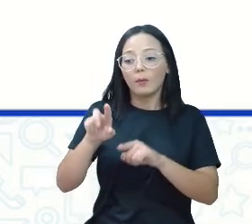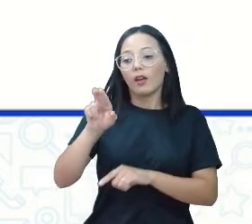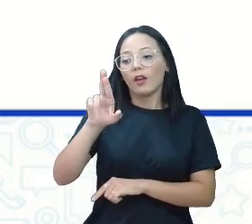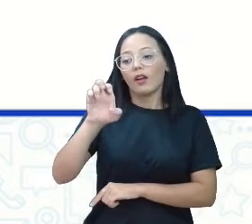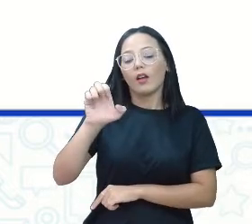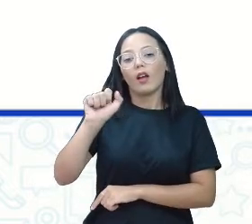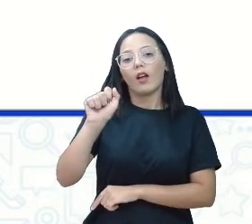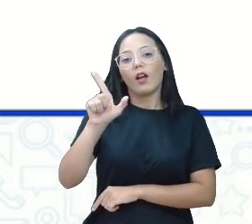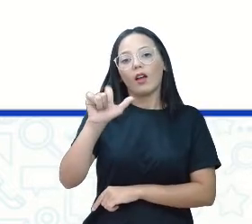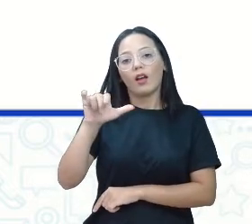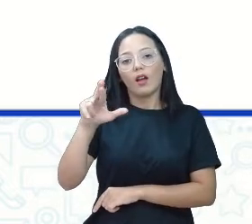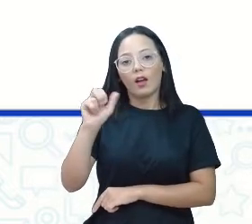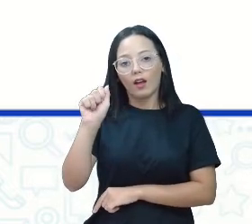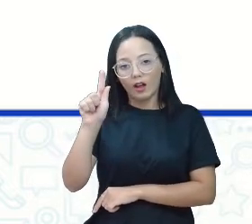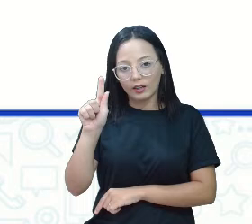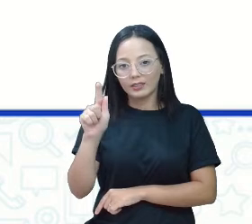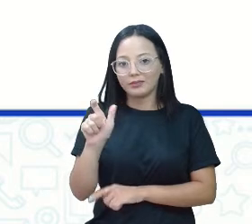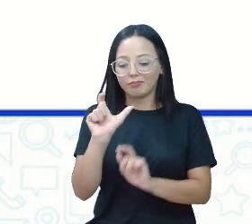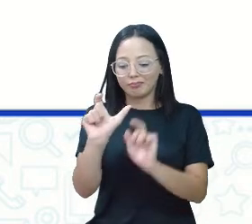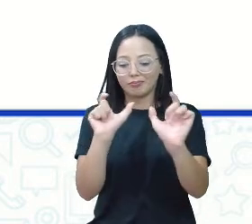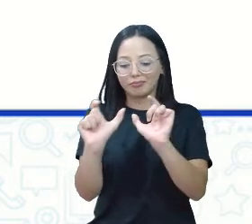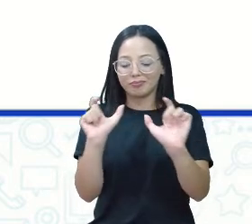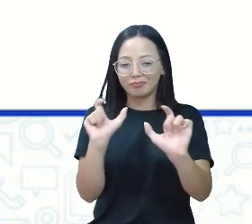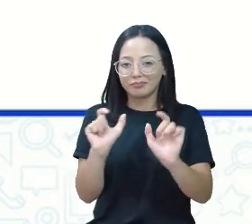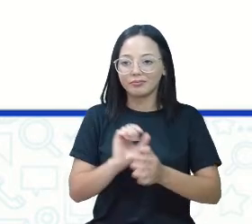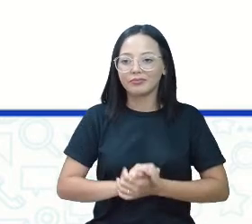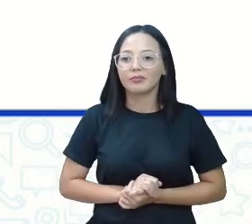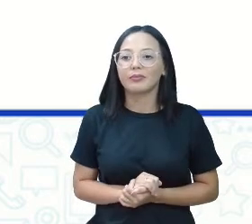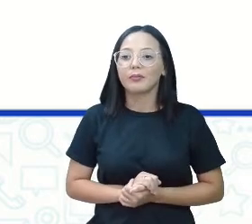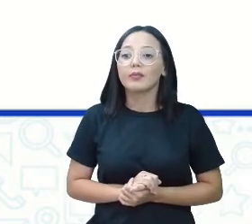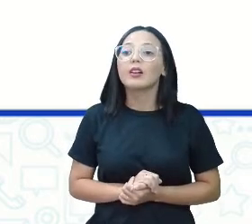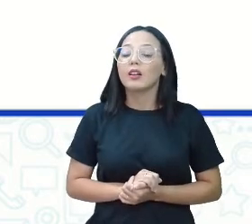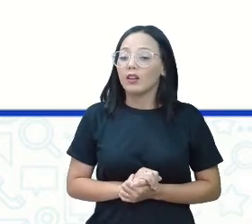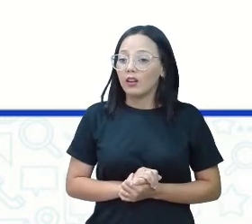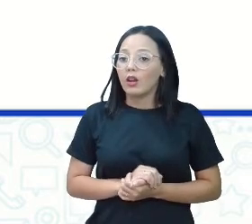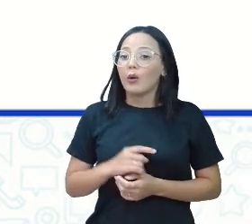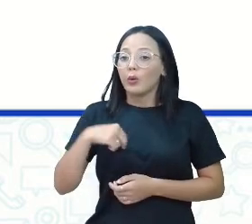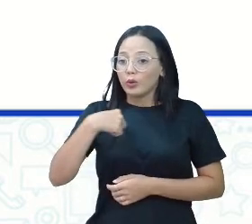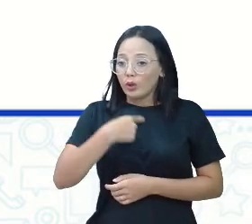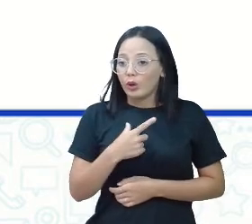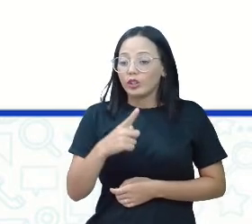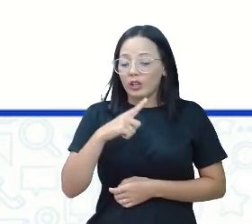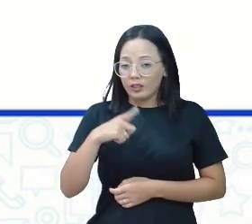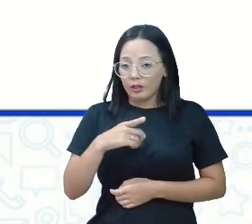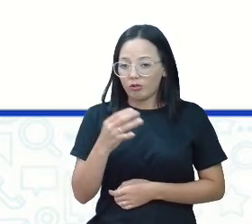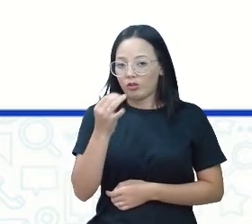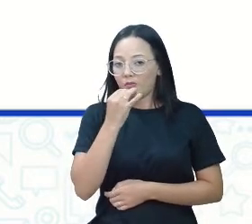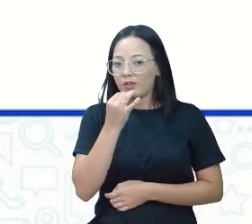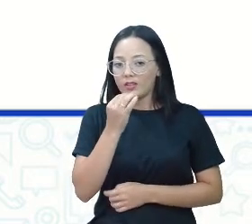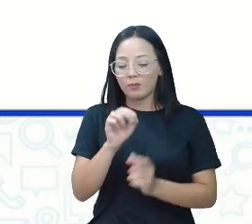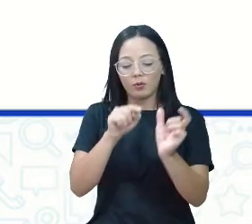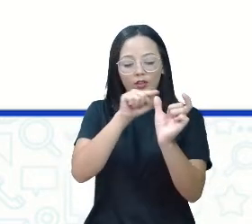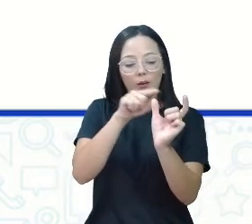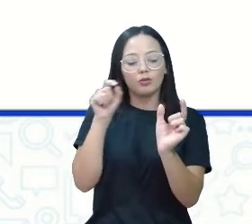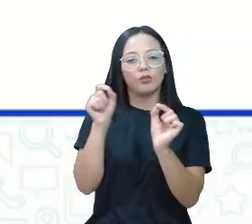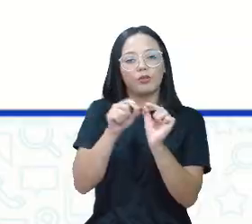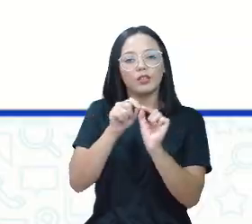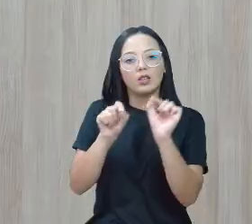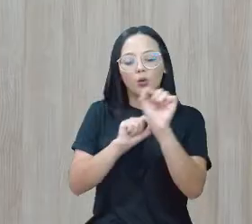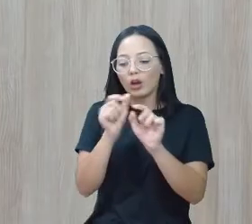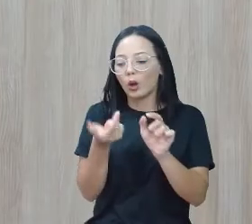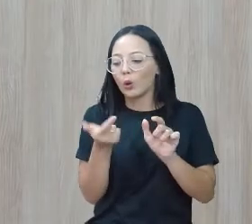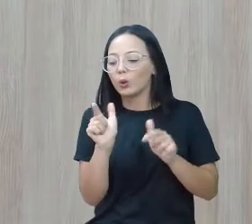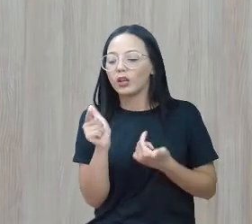é? Então, nós temos, a partir desse radical, nós temos a construção de